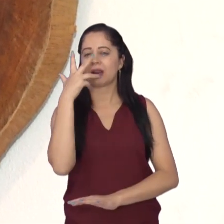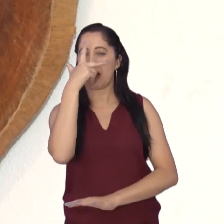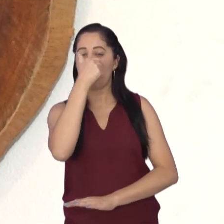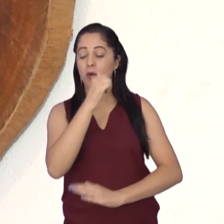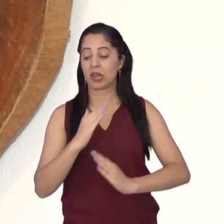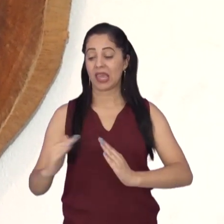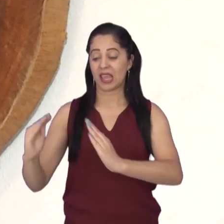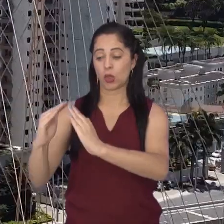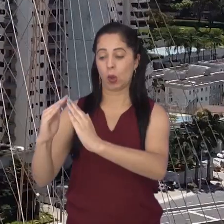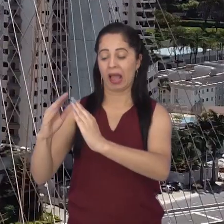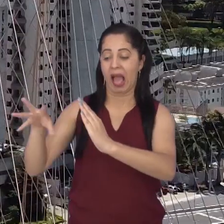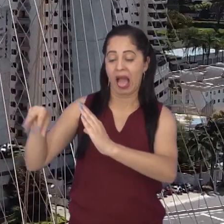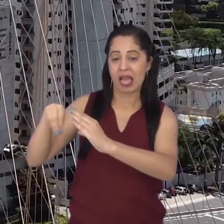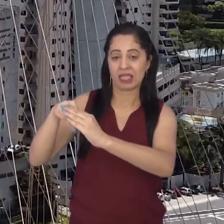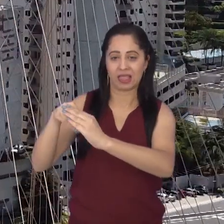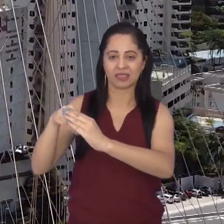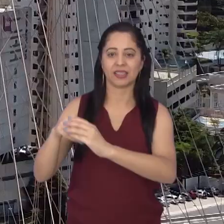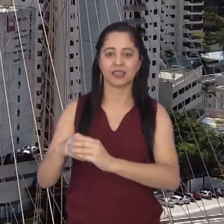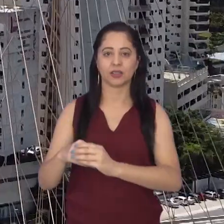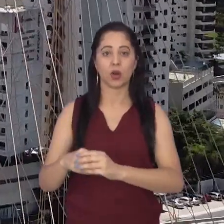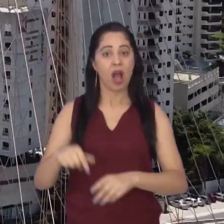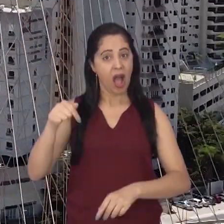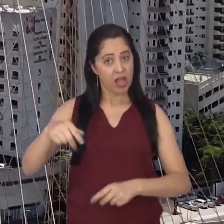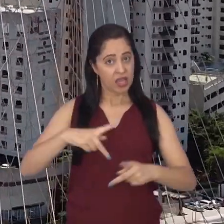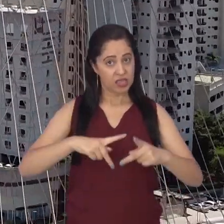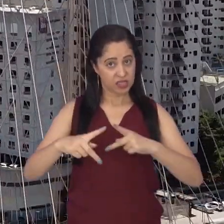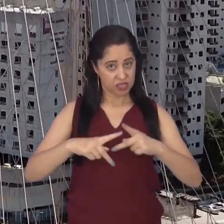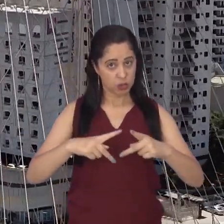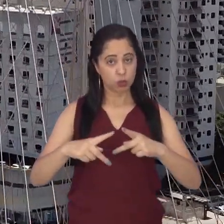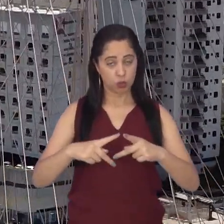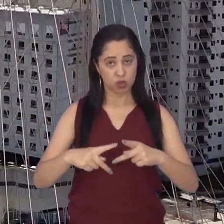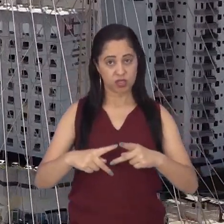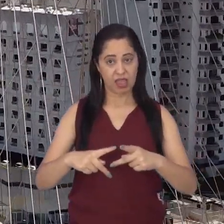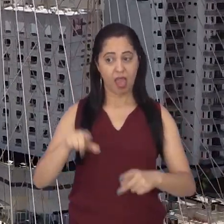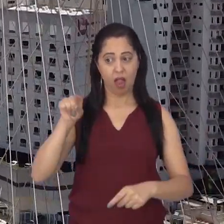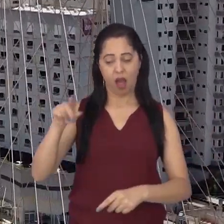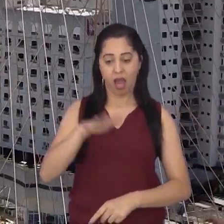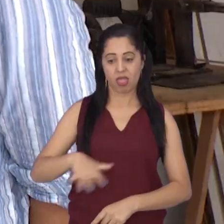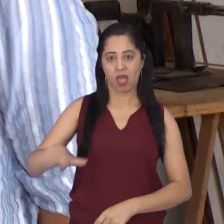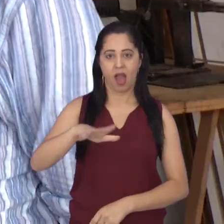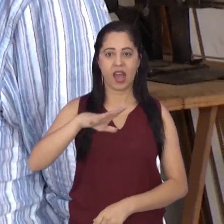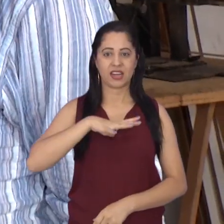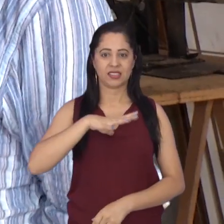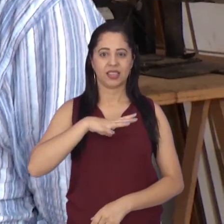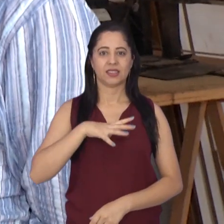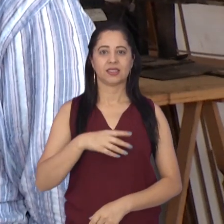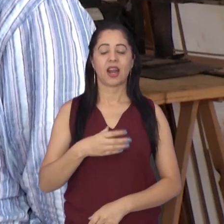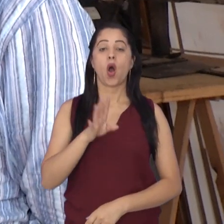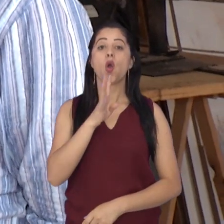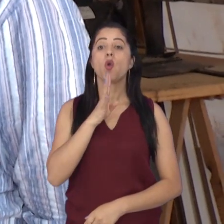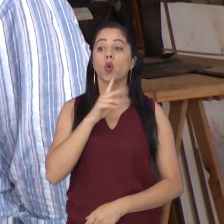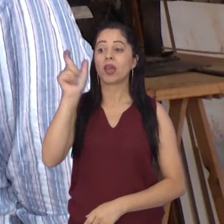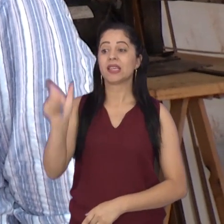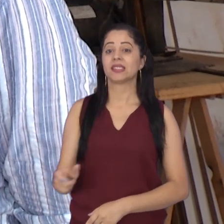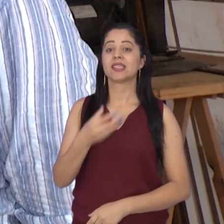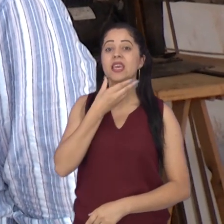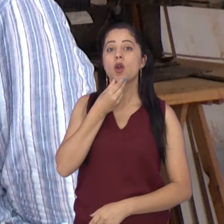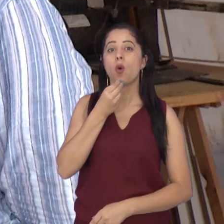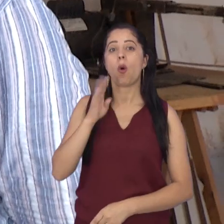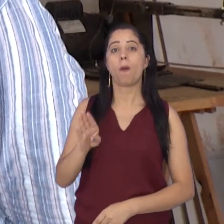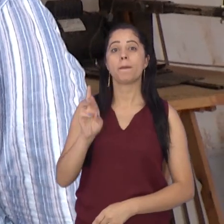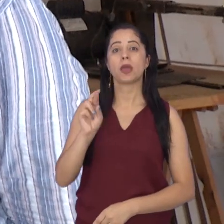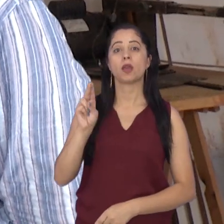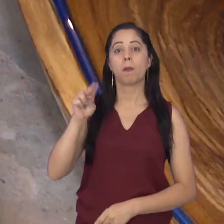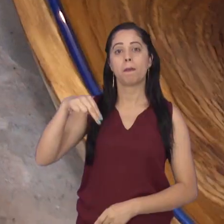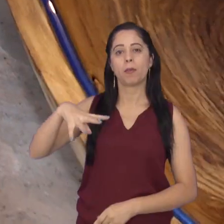decoração de interiores. E no coração da cidade, especificamente na região central, conhecemos o Bruno, um artista